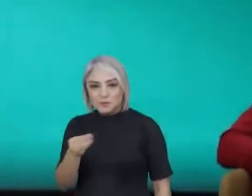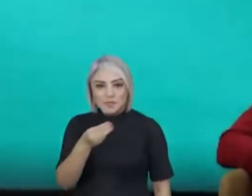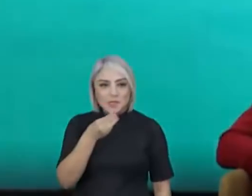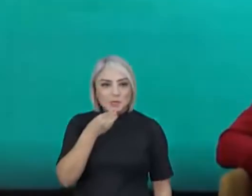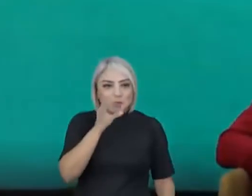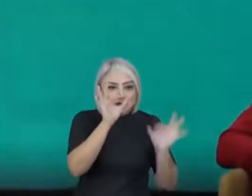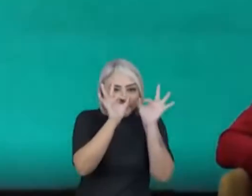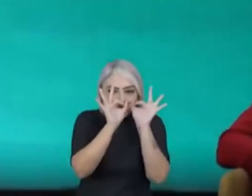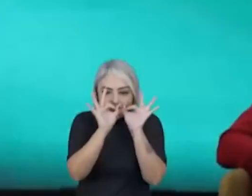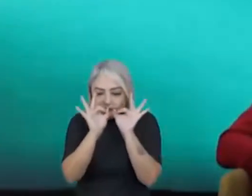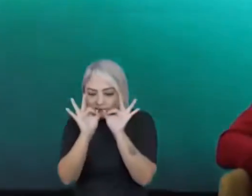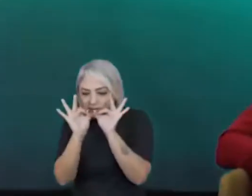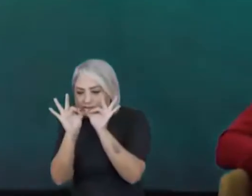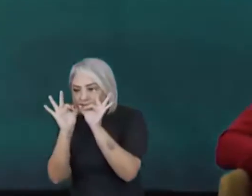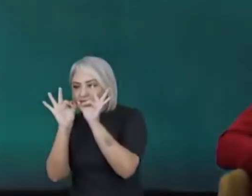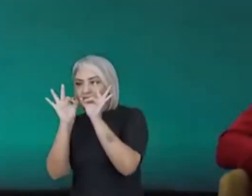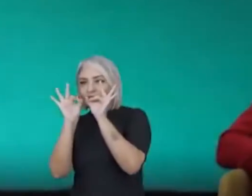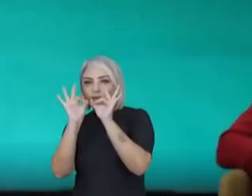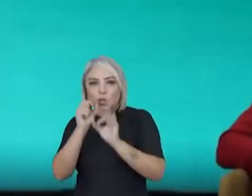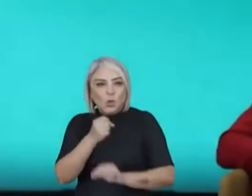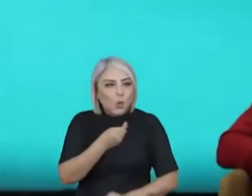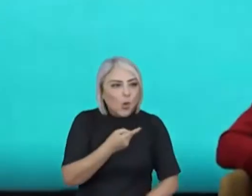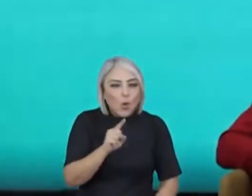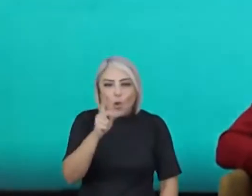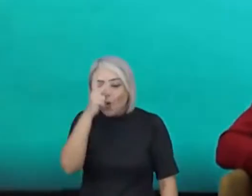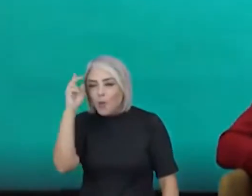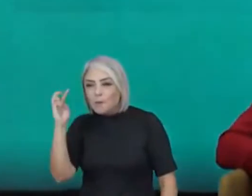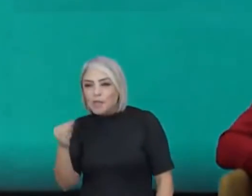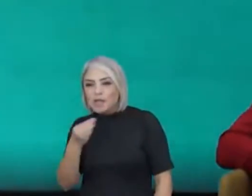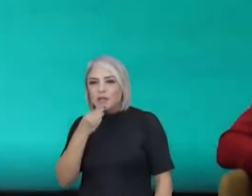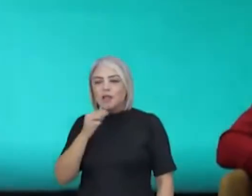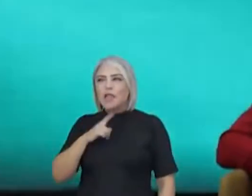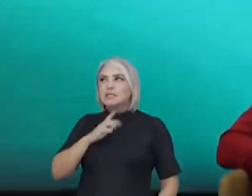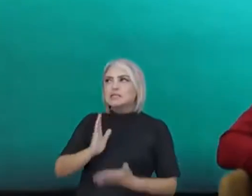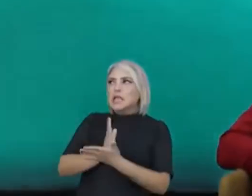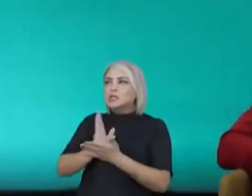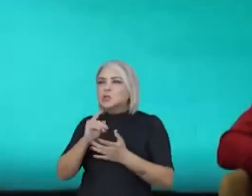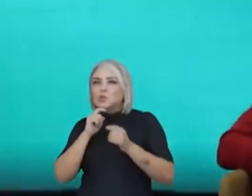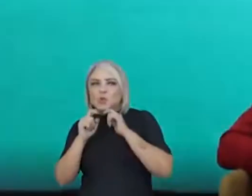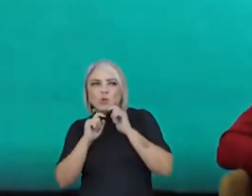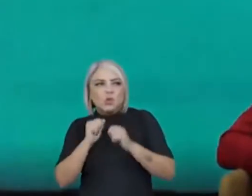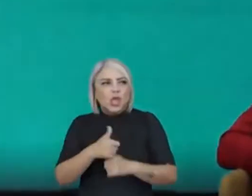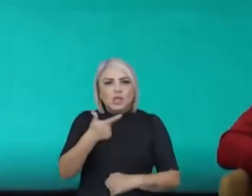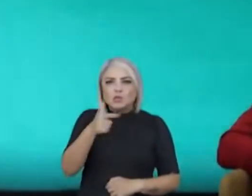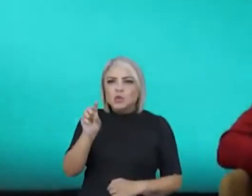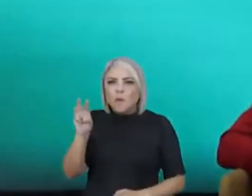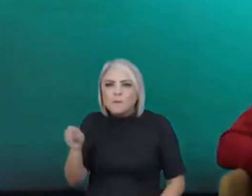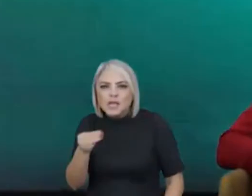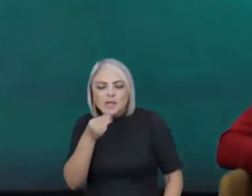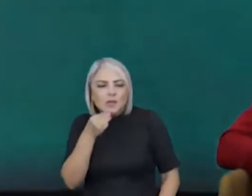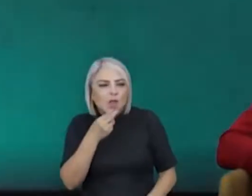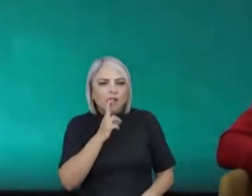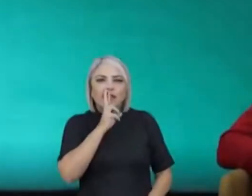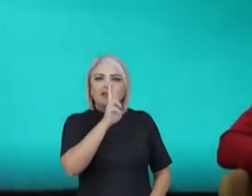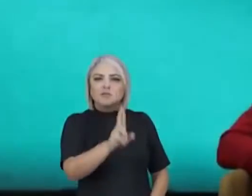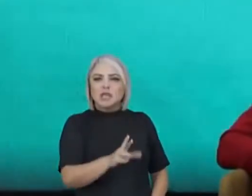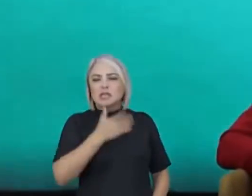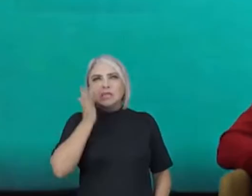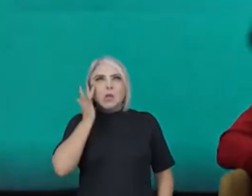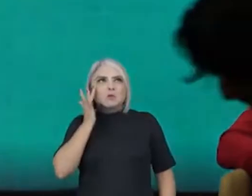assistindo e outros milhões que ainda tem burro e oito milhões que ainda responde não sei